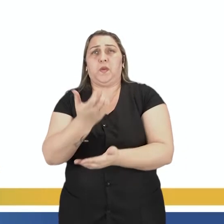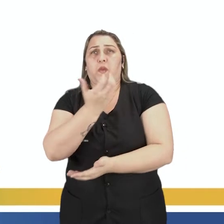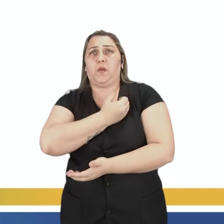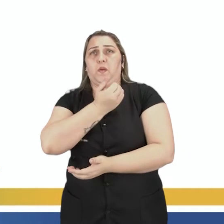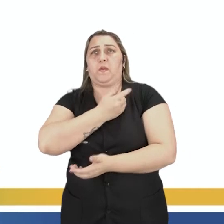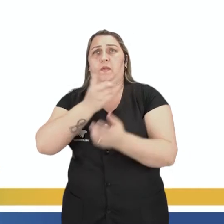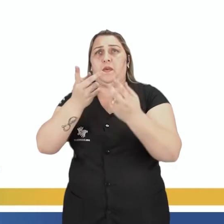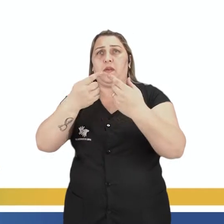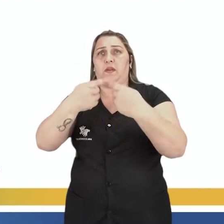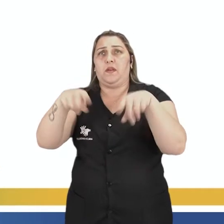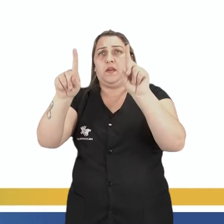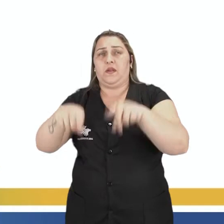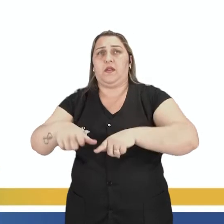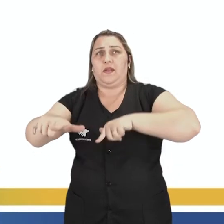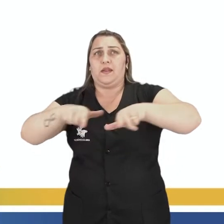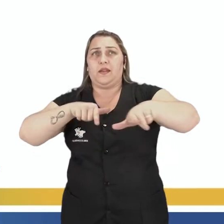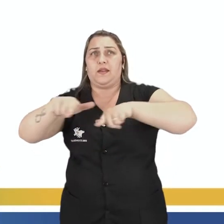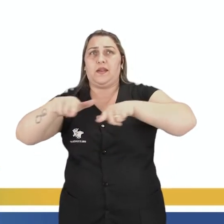de indivíduos trabalhando